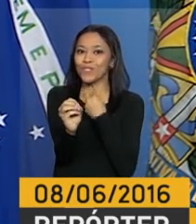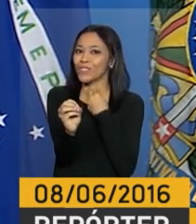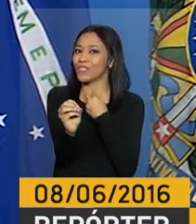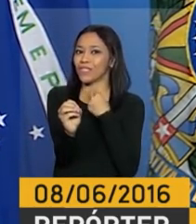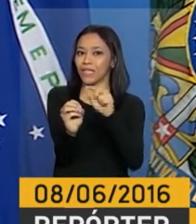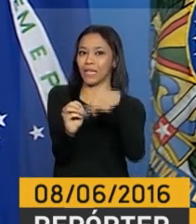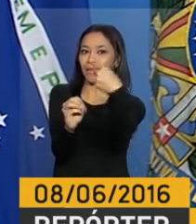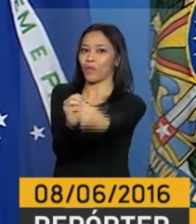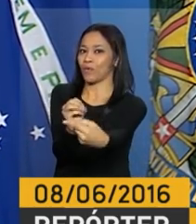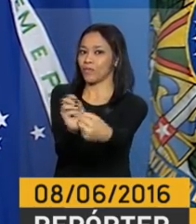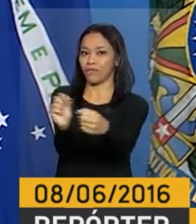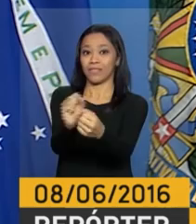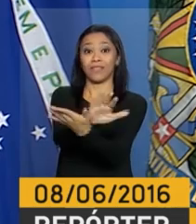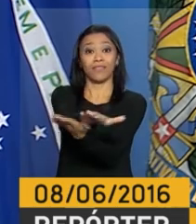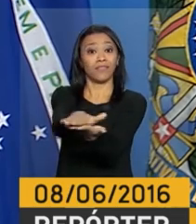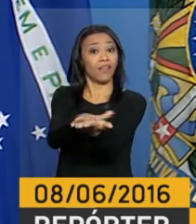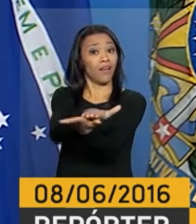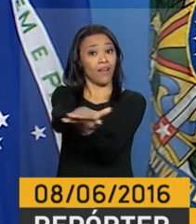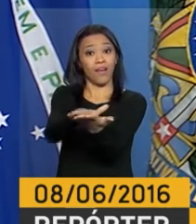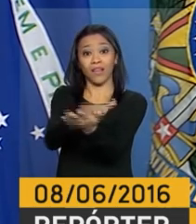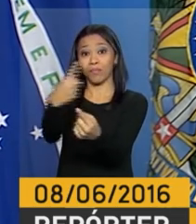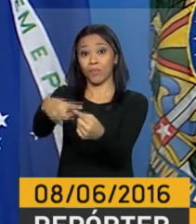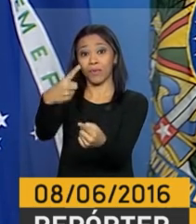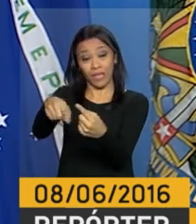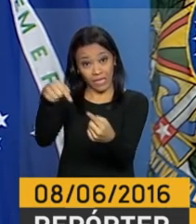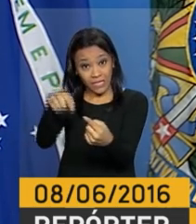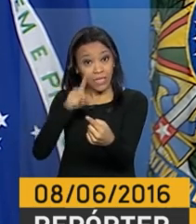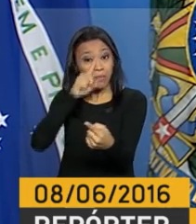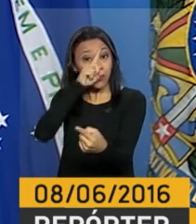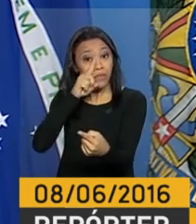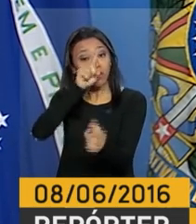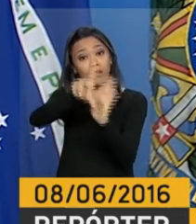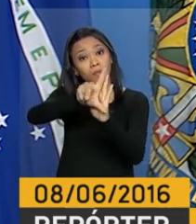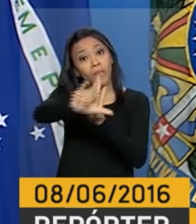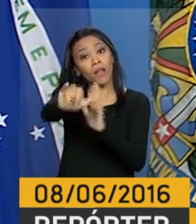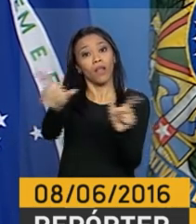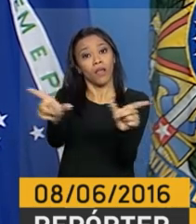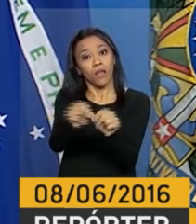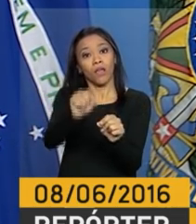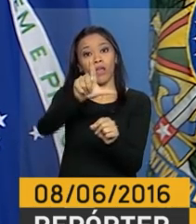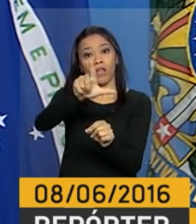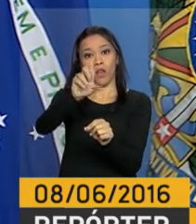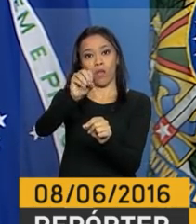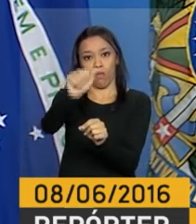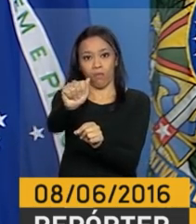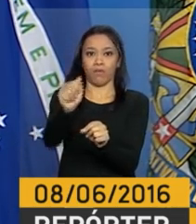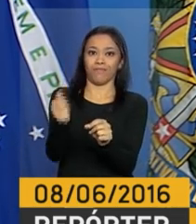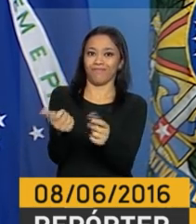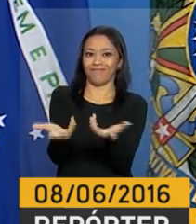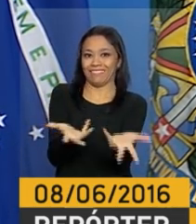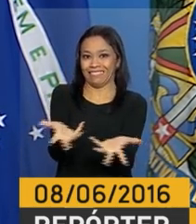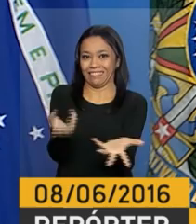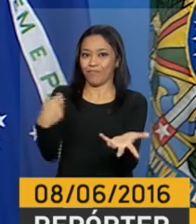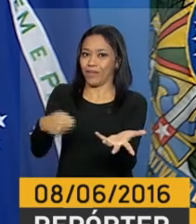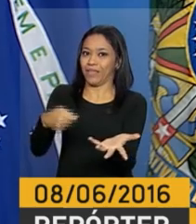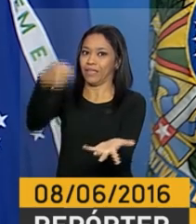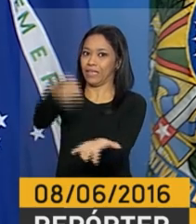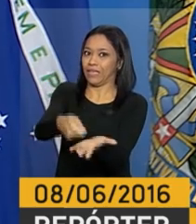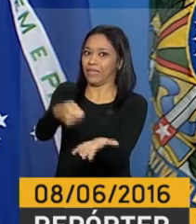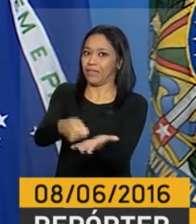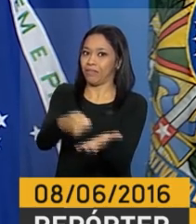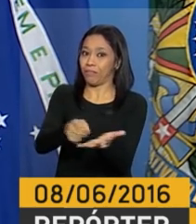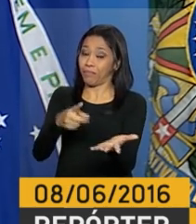sob pena de violar a lei orçamentária inconsequência na gíria praticar as chamadas